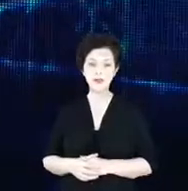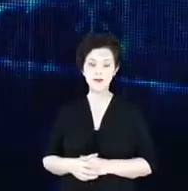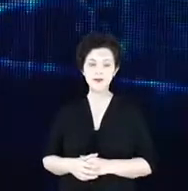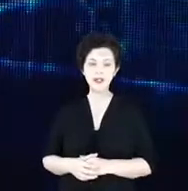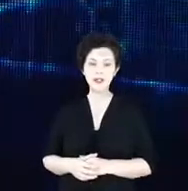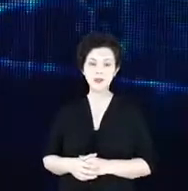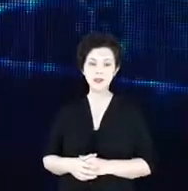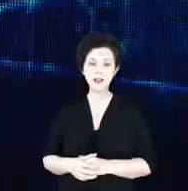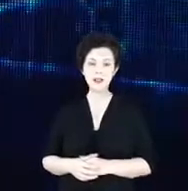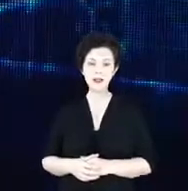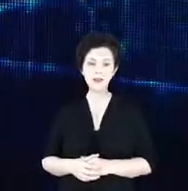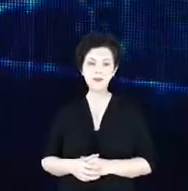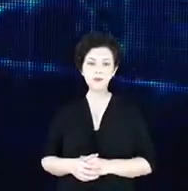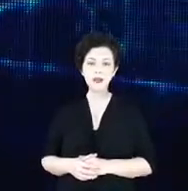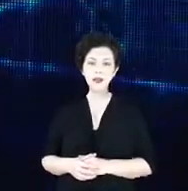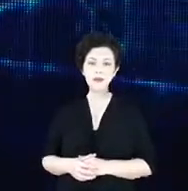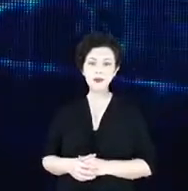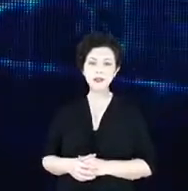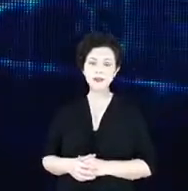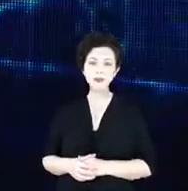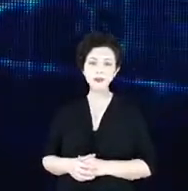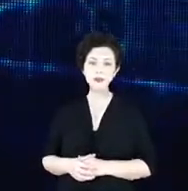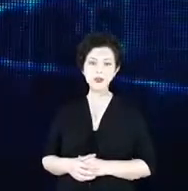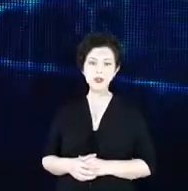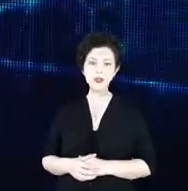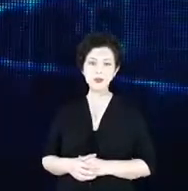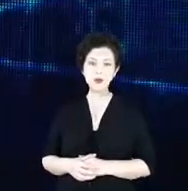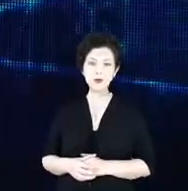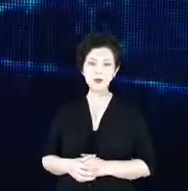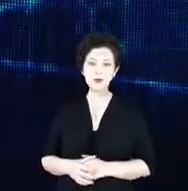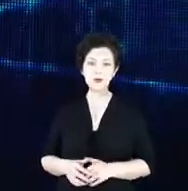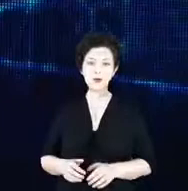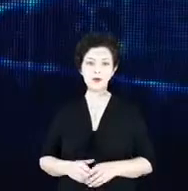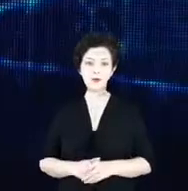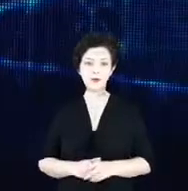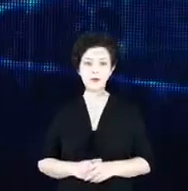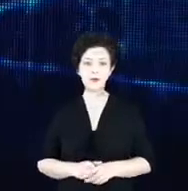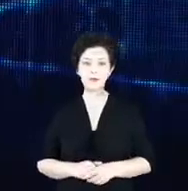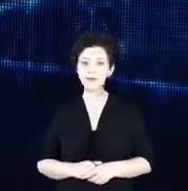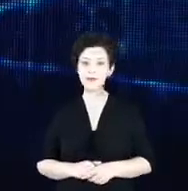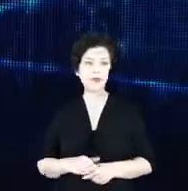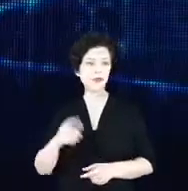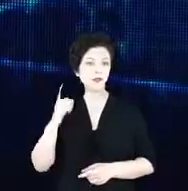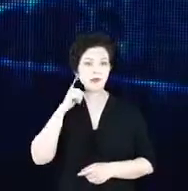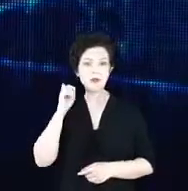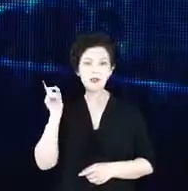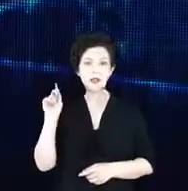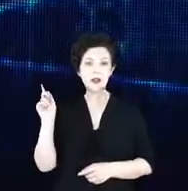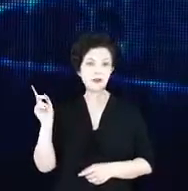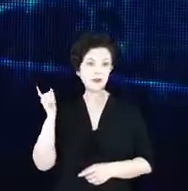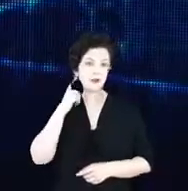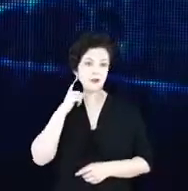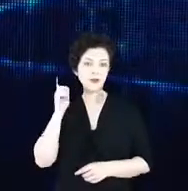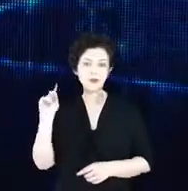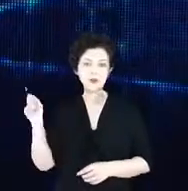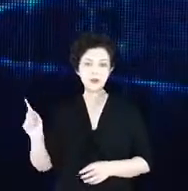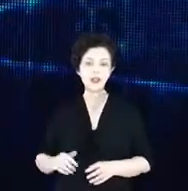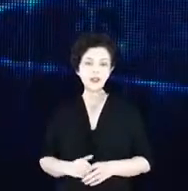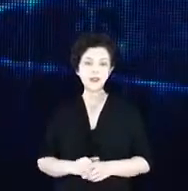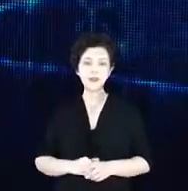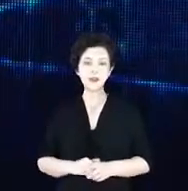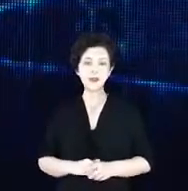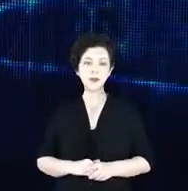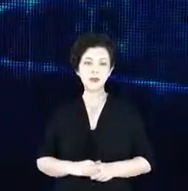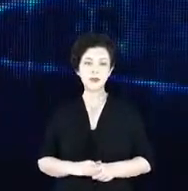tem vários países, várias empresas que estiveram lá debatendo e assumindo esse compromisso em relação ao meio